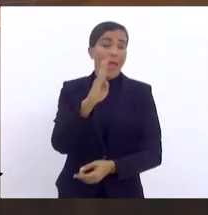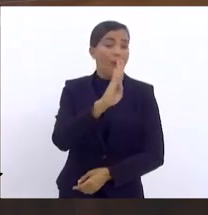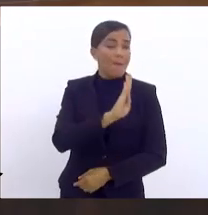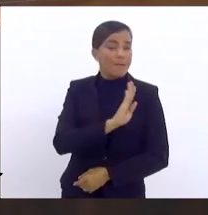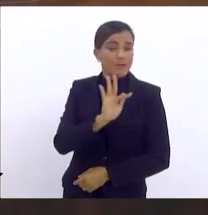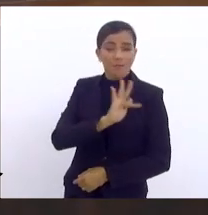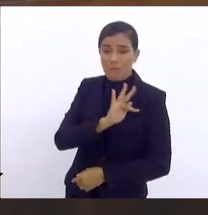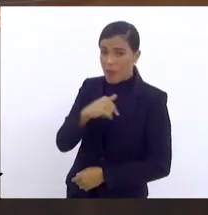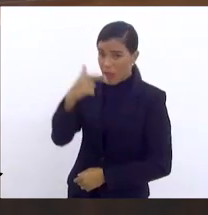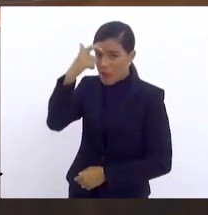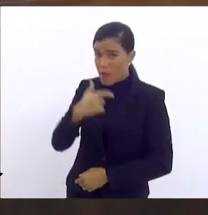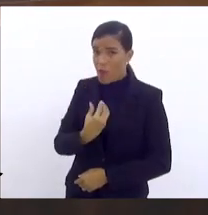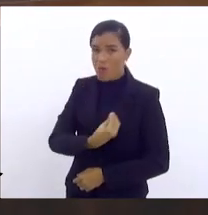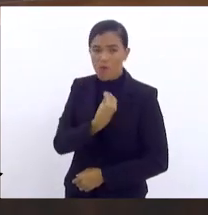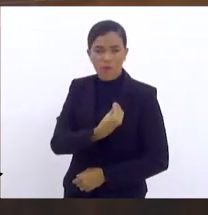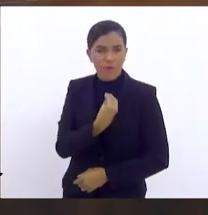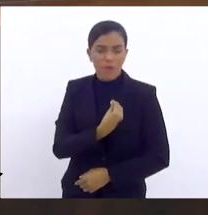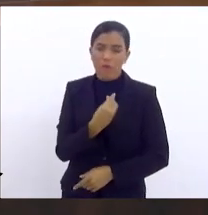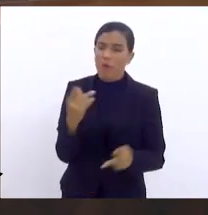fluminense